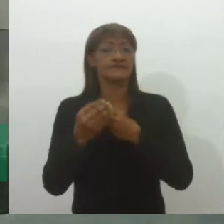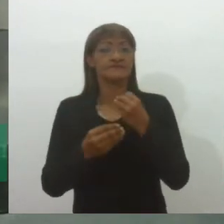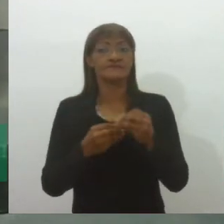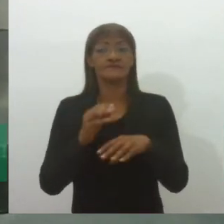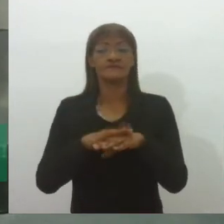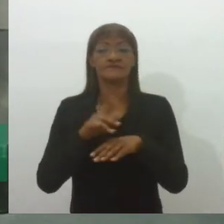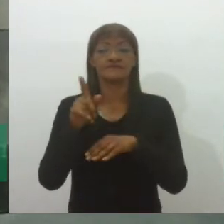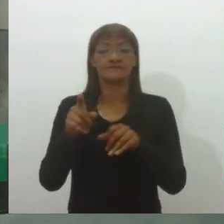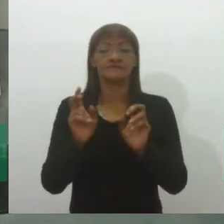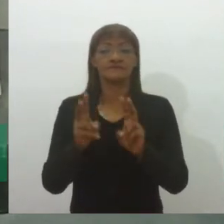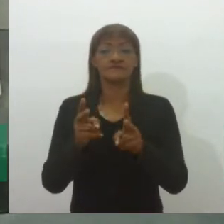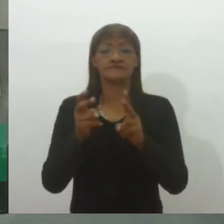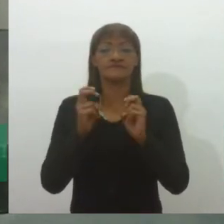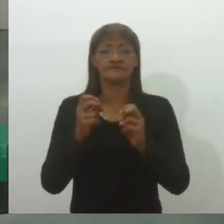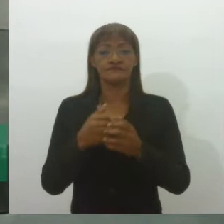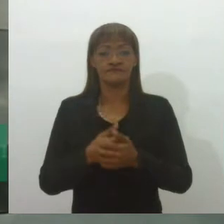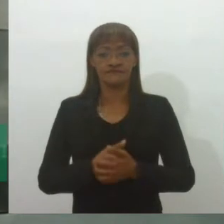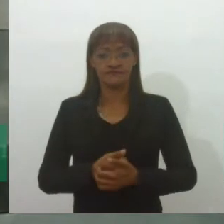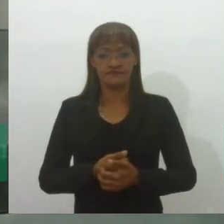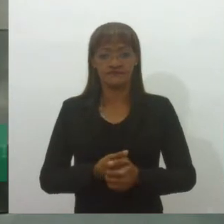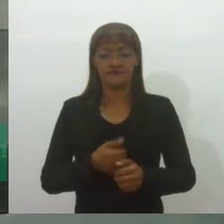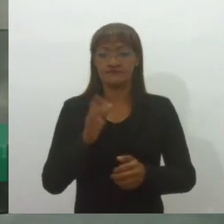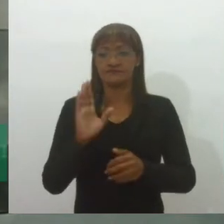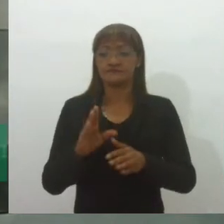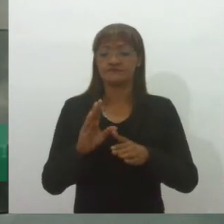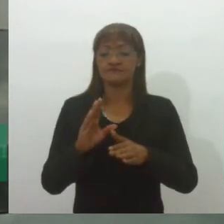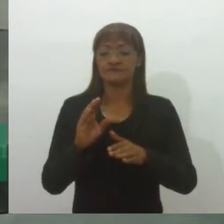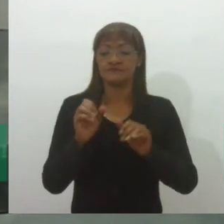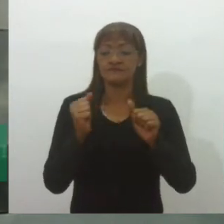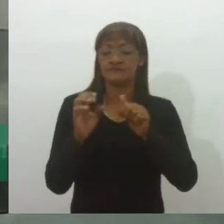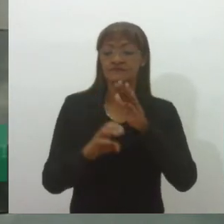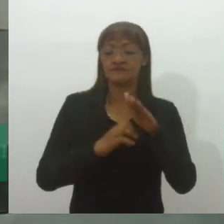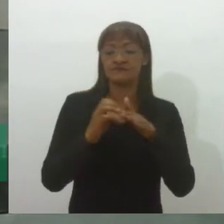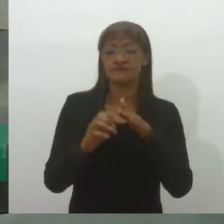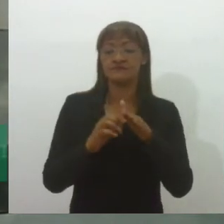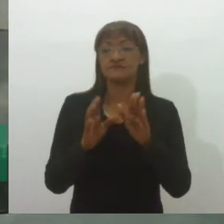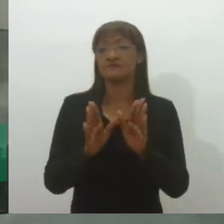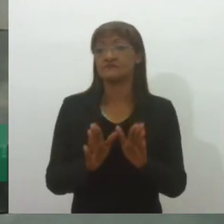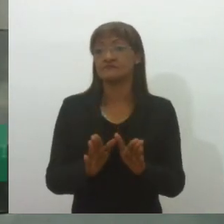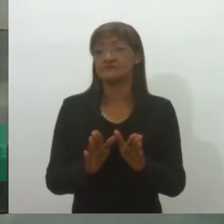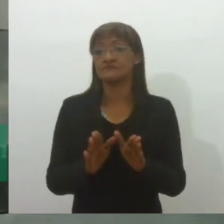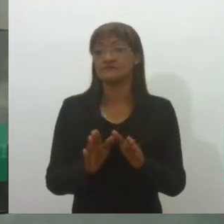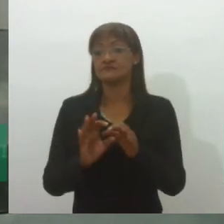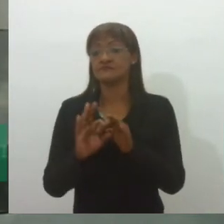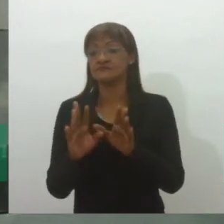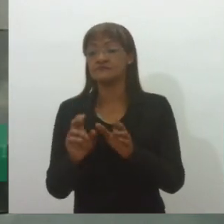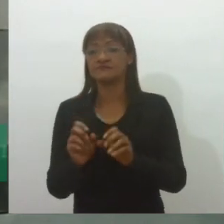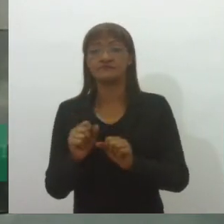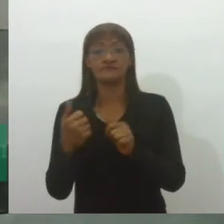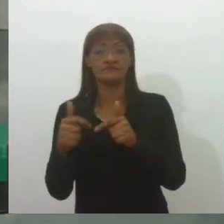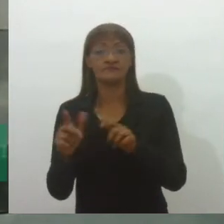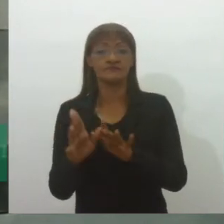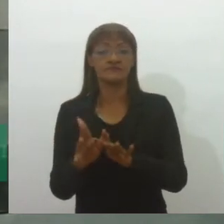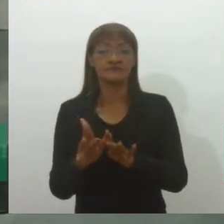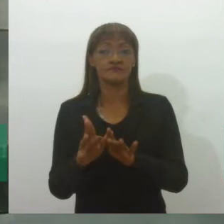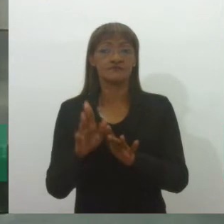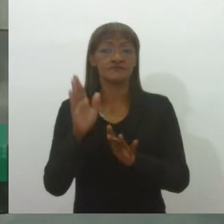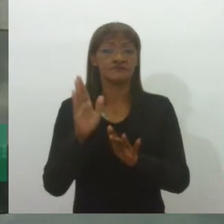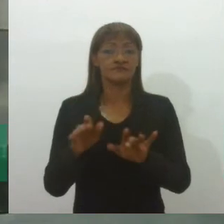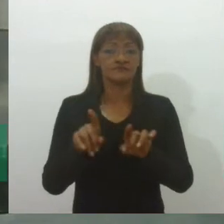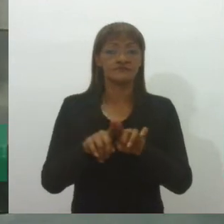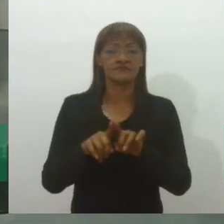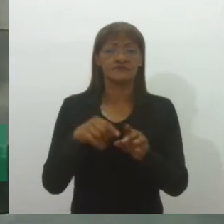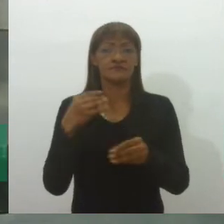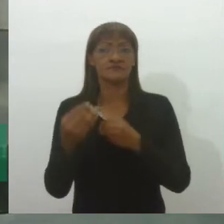clima entre as prestadoras de serviço. Né? Isso é ponto pacífico, elas também, né, se posicionam